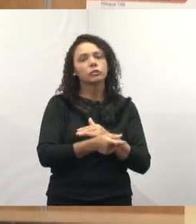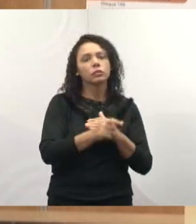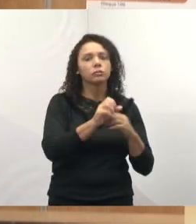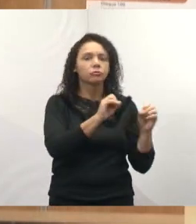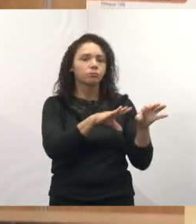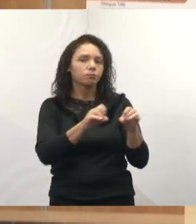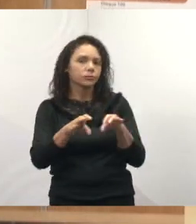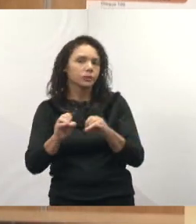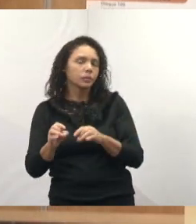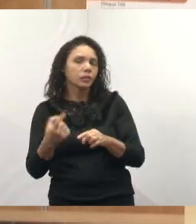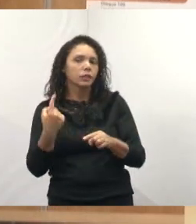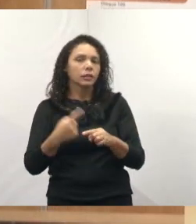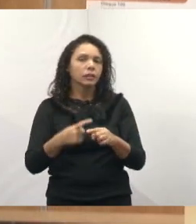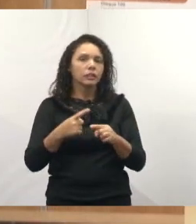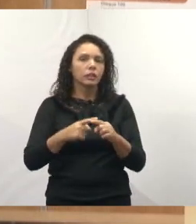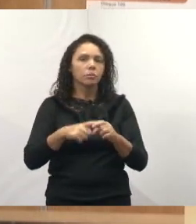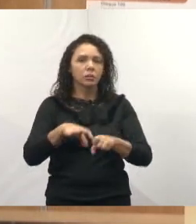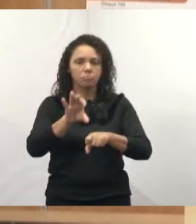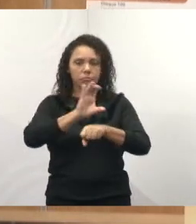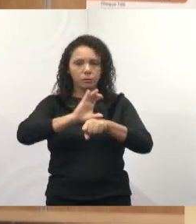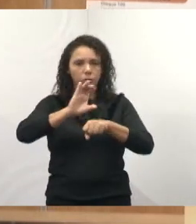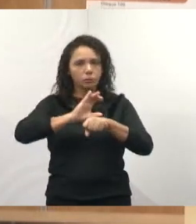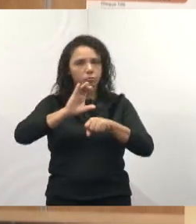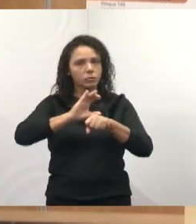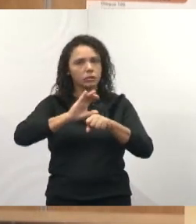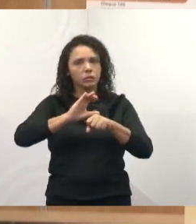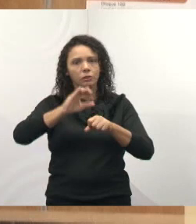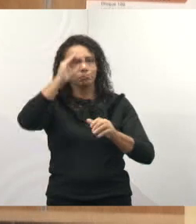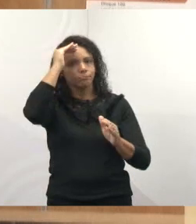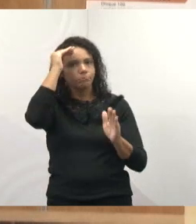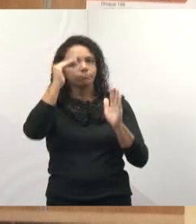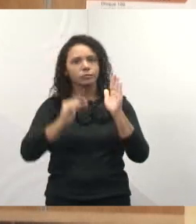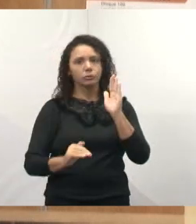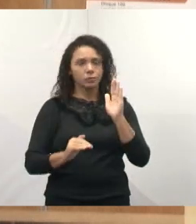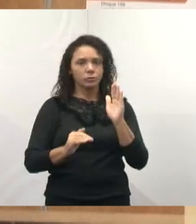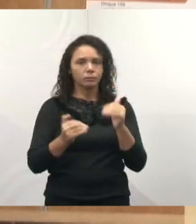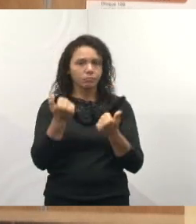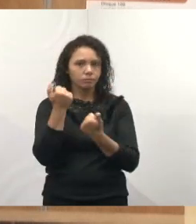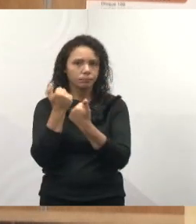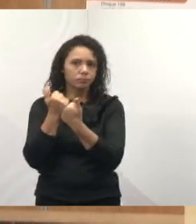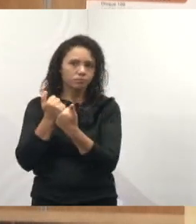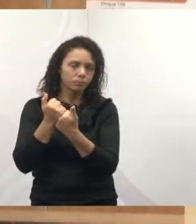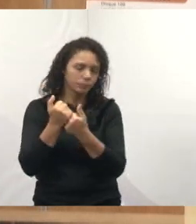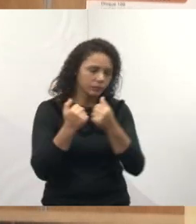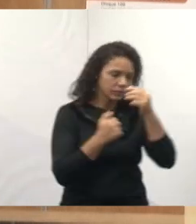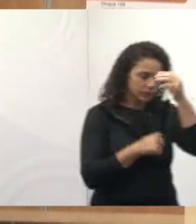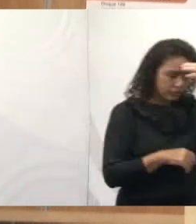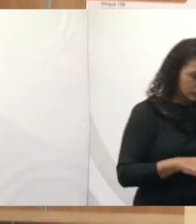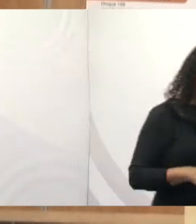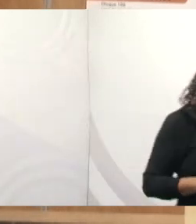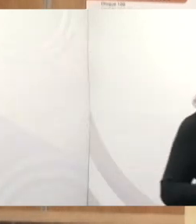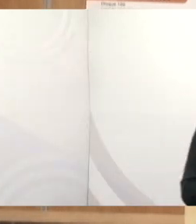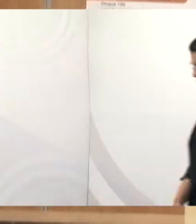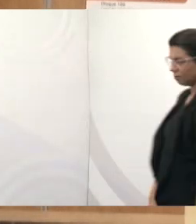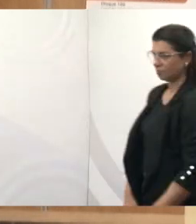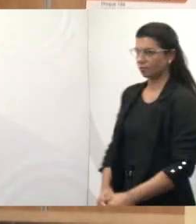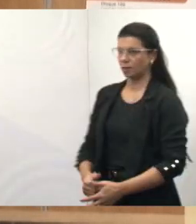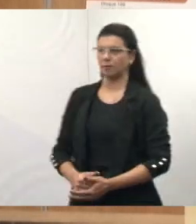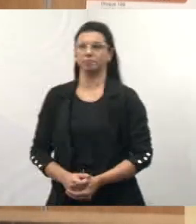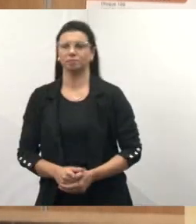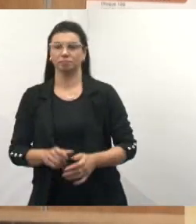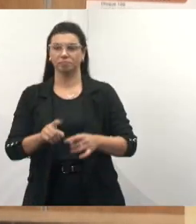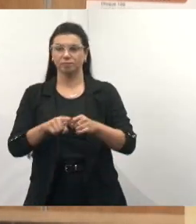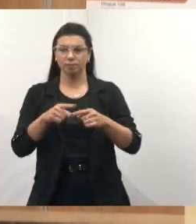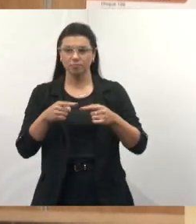que determina a nossa Constituição Federal. Bom, temos mais um parecer favorável, mas com ressalvas